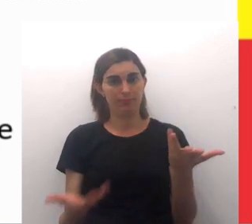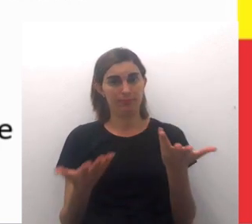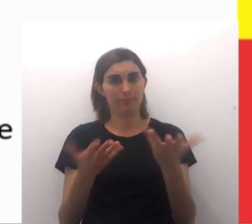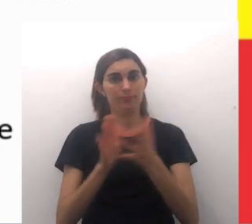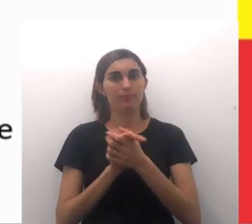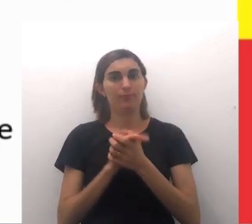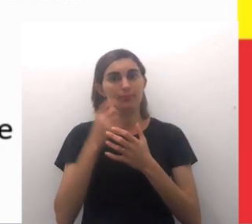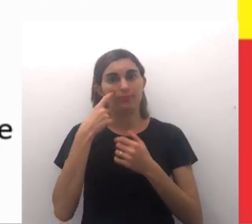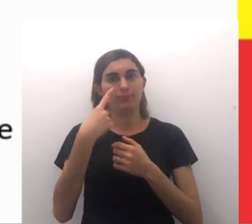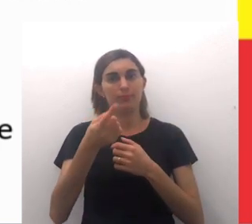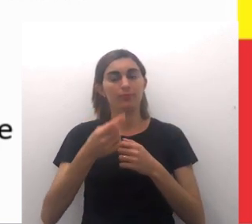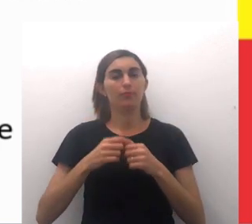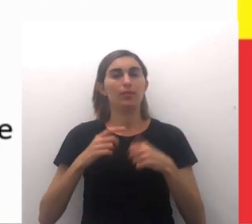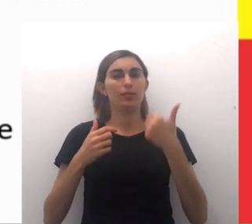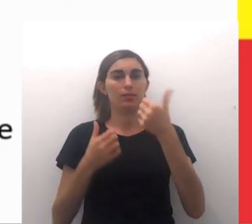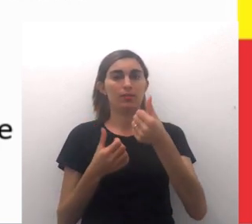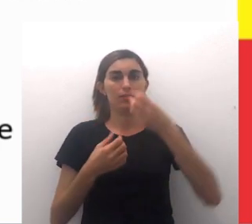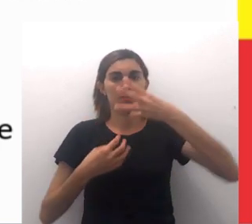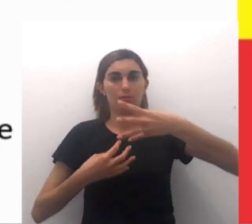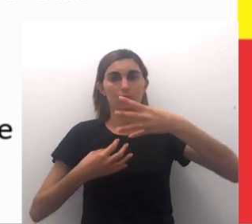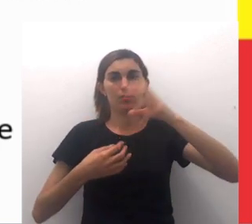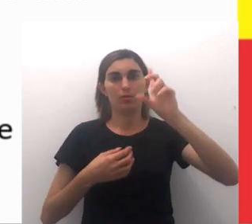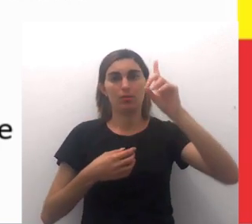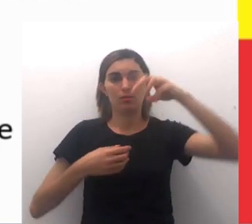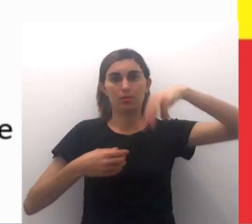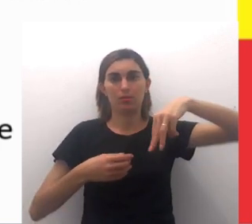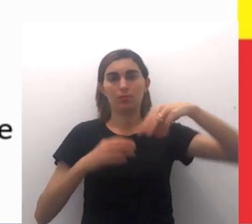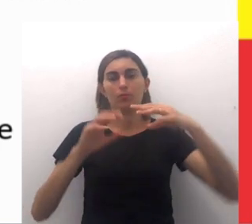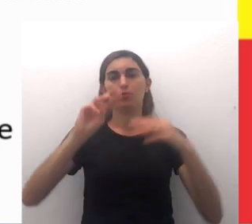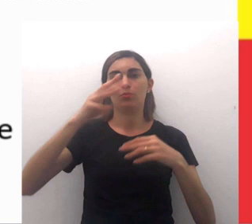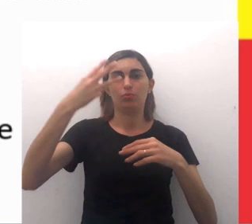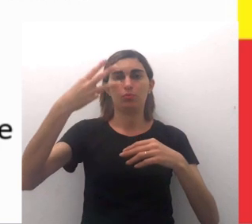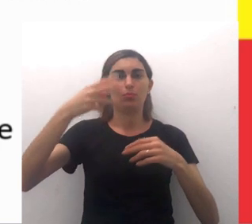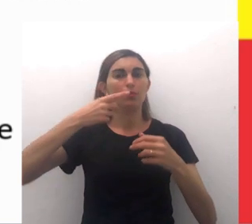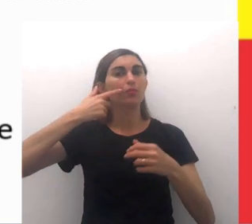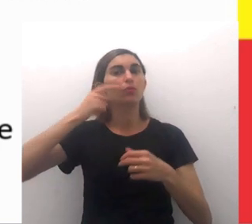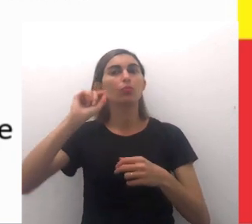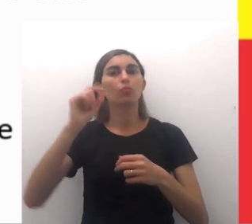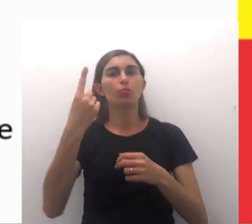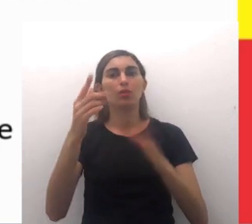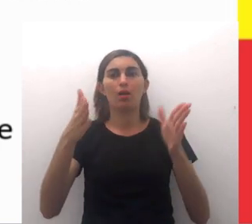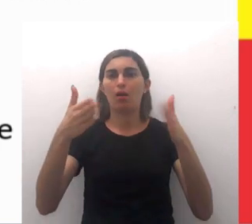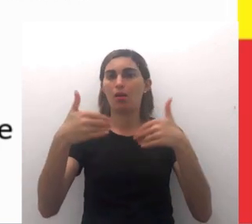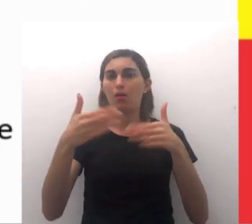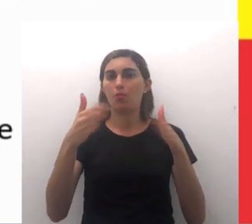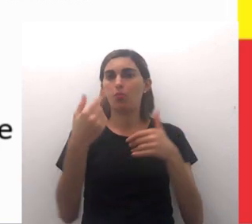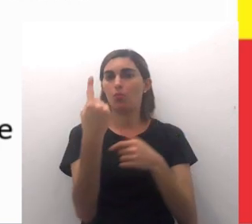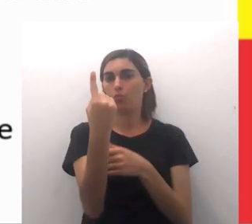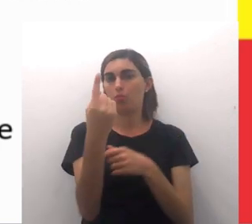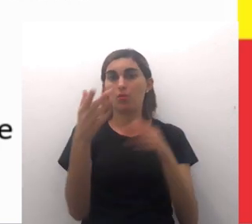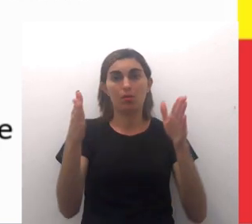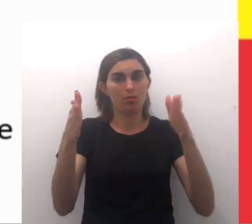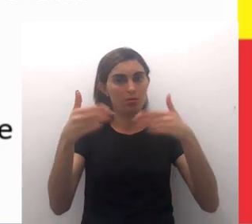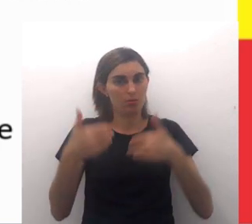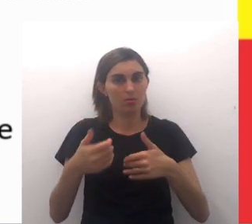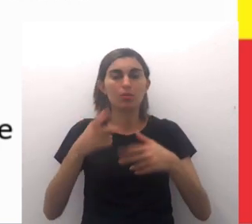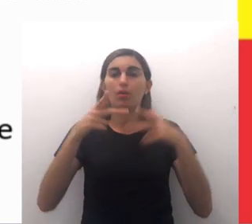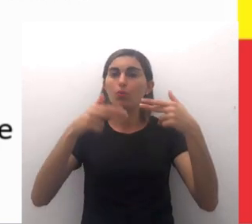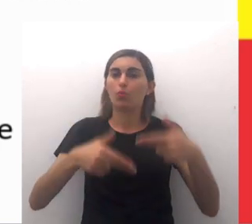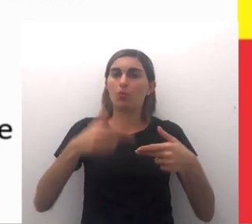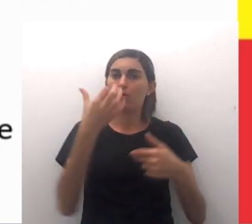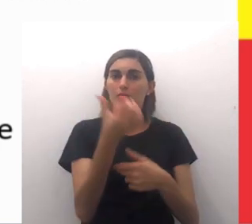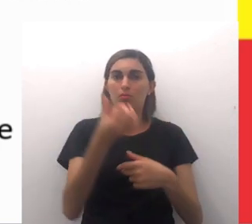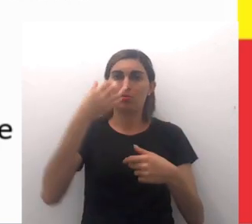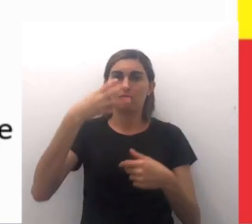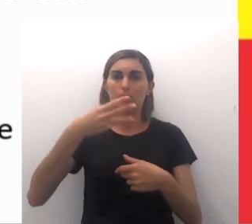cúbico. A gente vê que 64 decímetro cúbico equivale a uma caixa. Então, uma caixa é